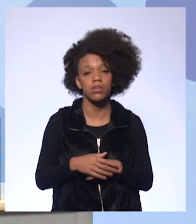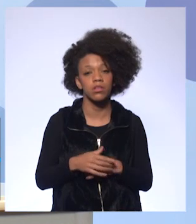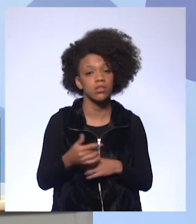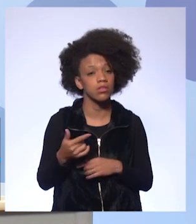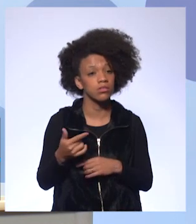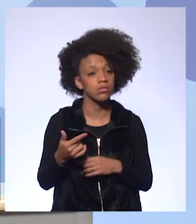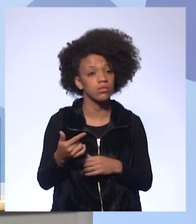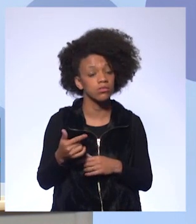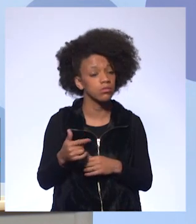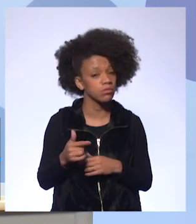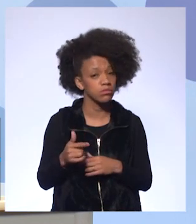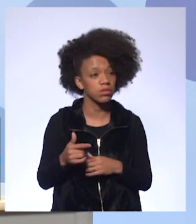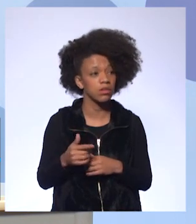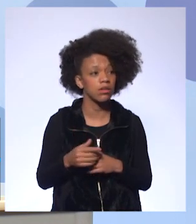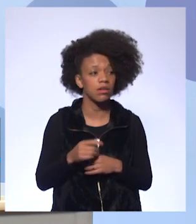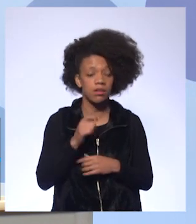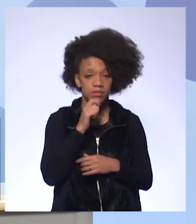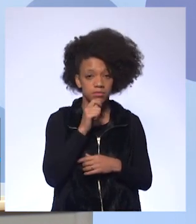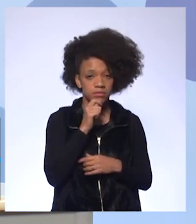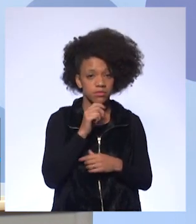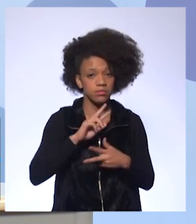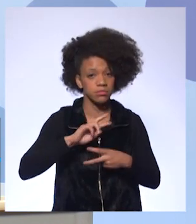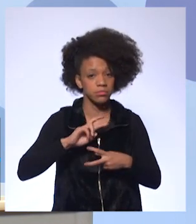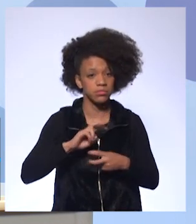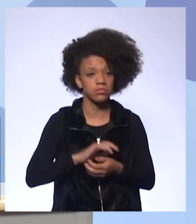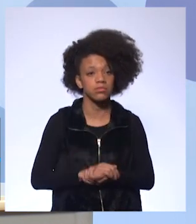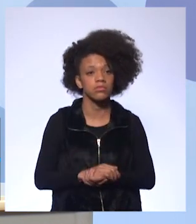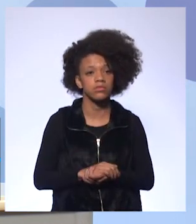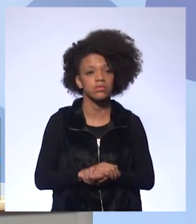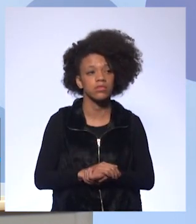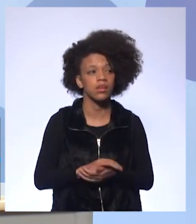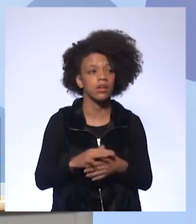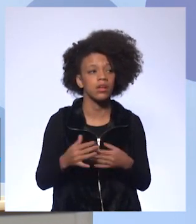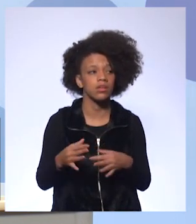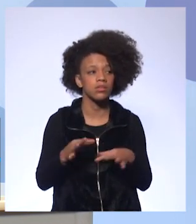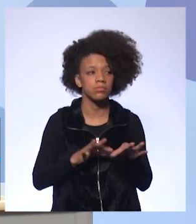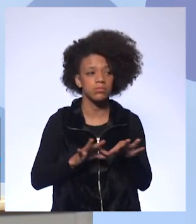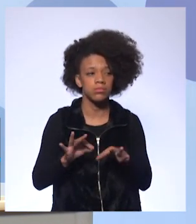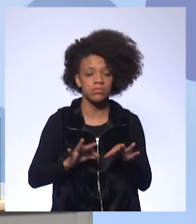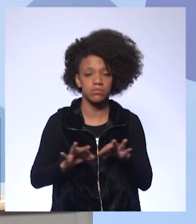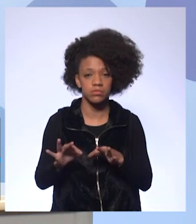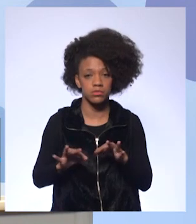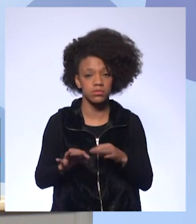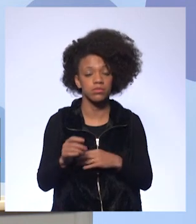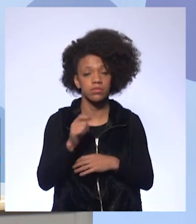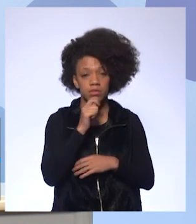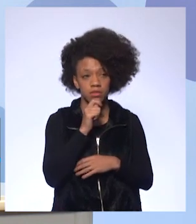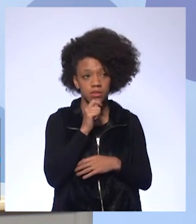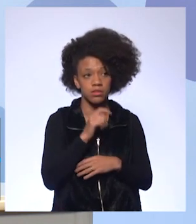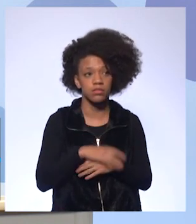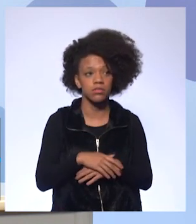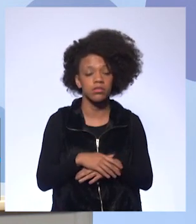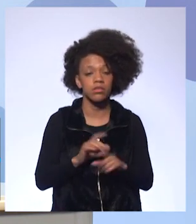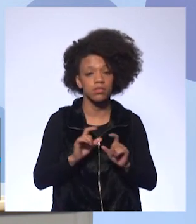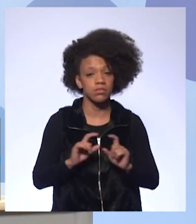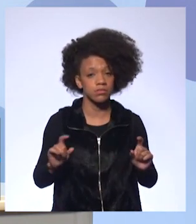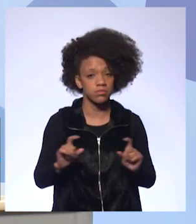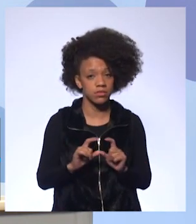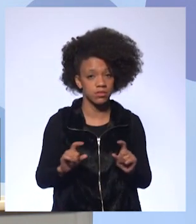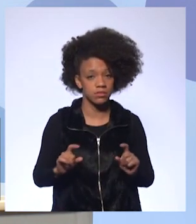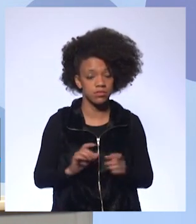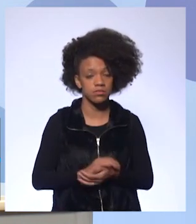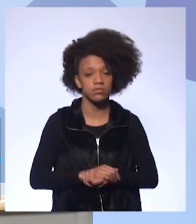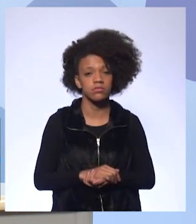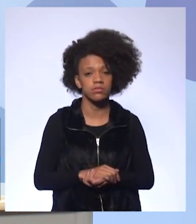né no aplicativo aí eles estão montando ainda as frases